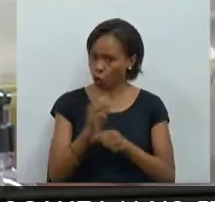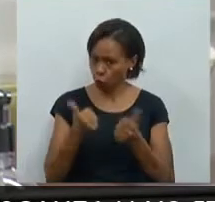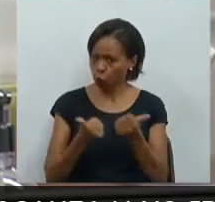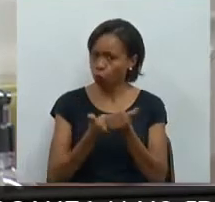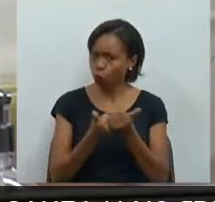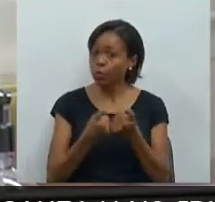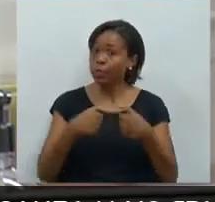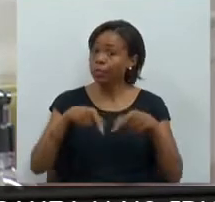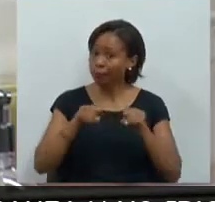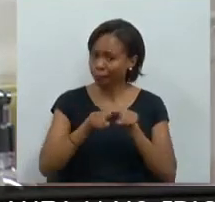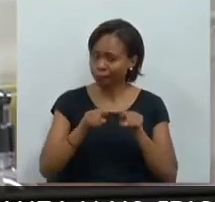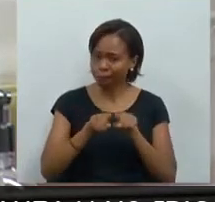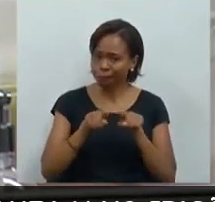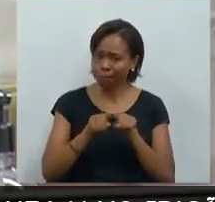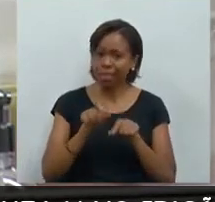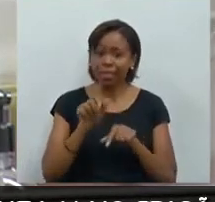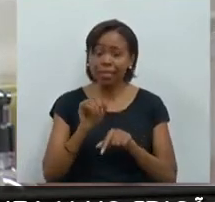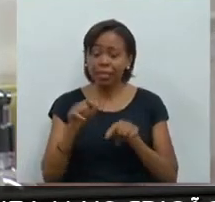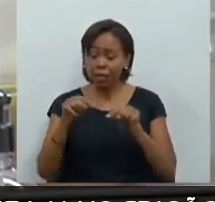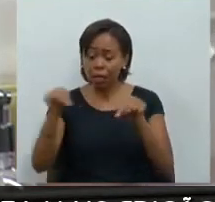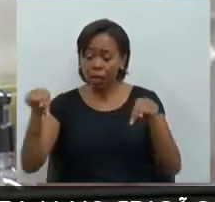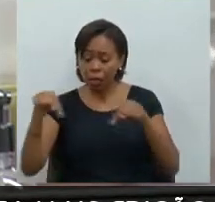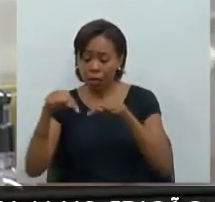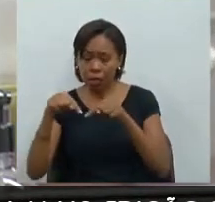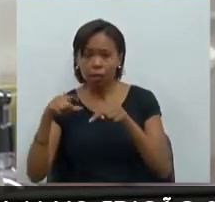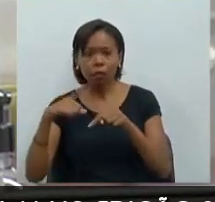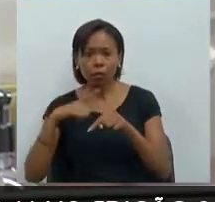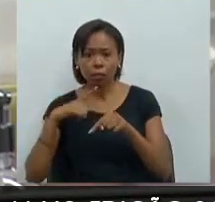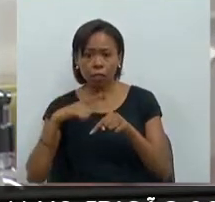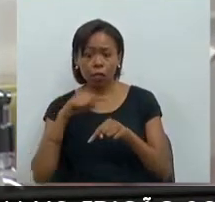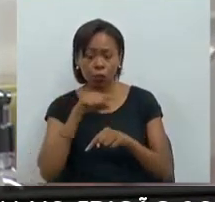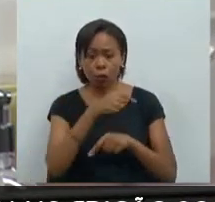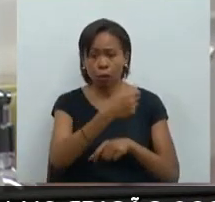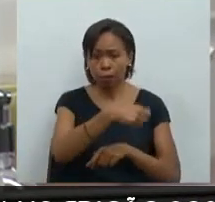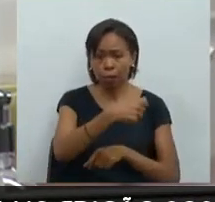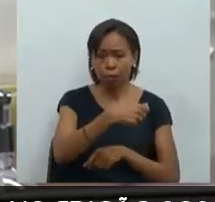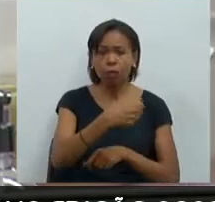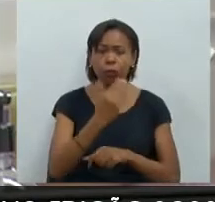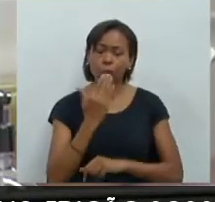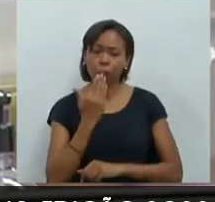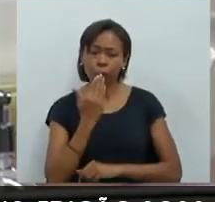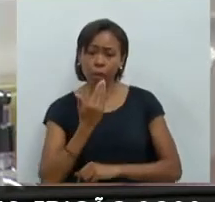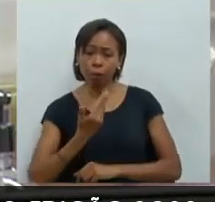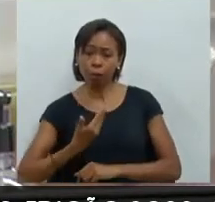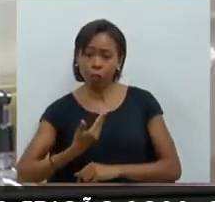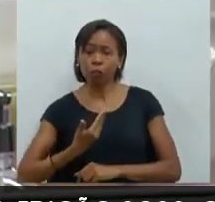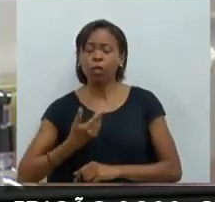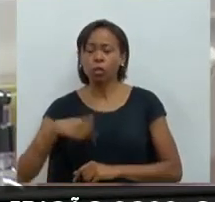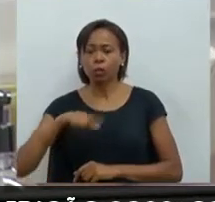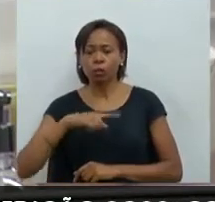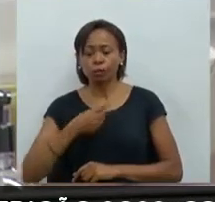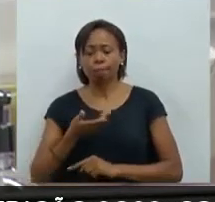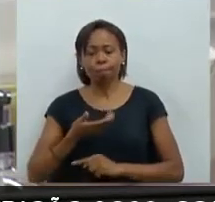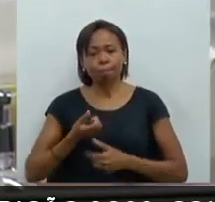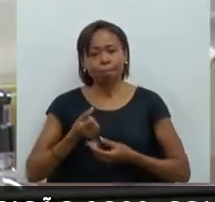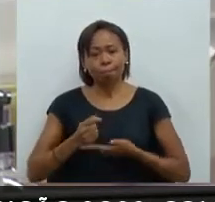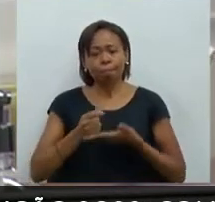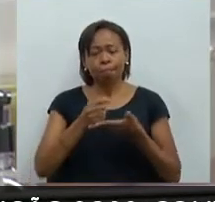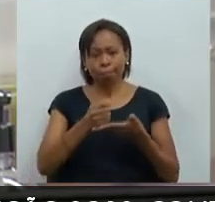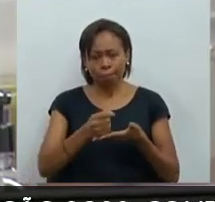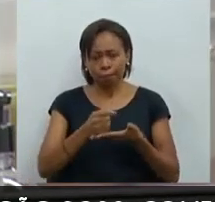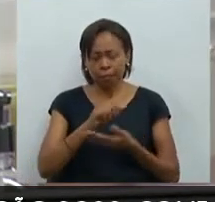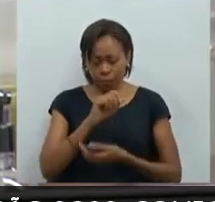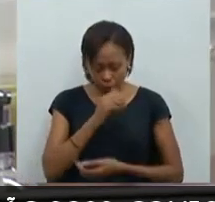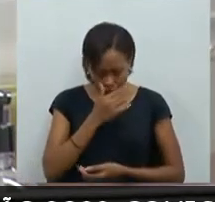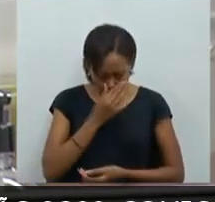espaço físico, havendo a demanda, pode solicitar no plano de atendimento junto à Superintendência Regional de Ensino. Isso também para a